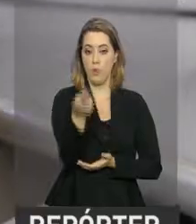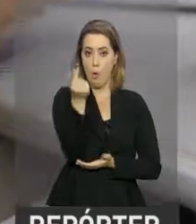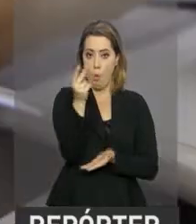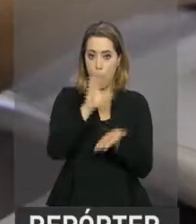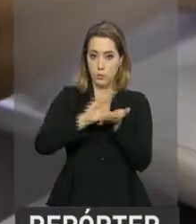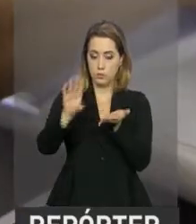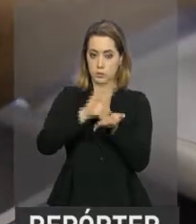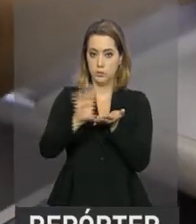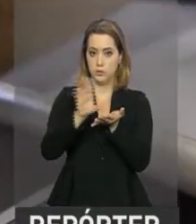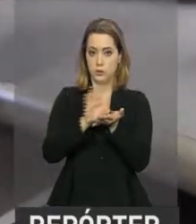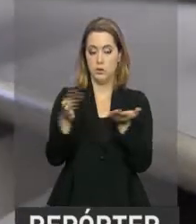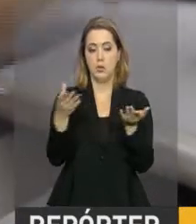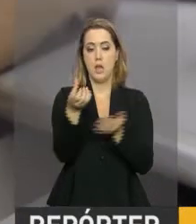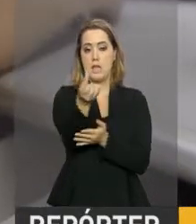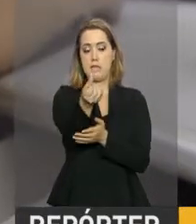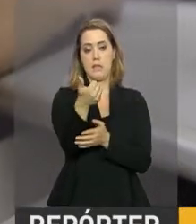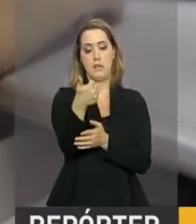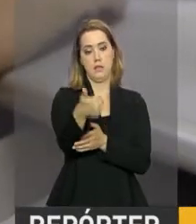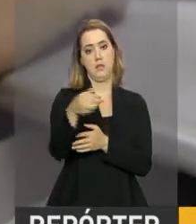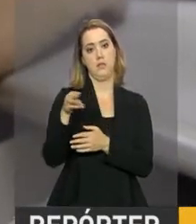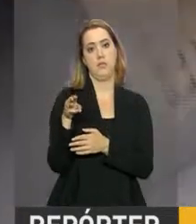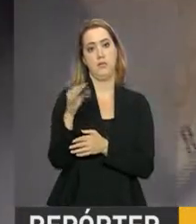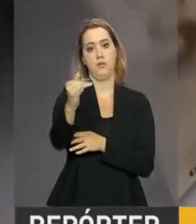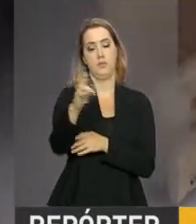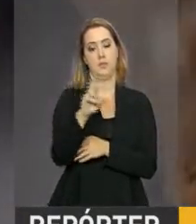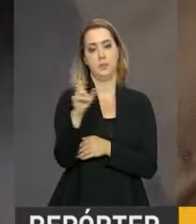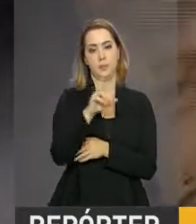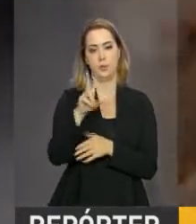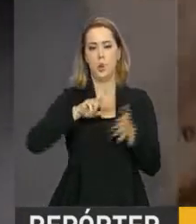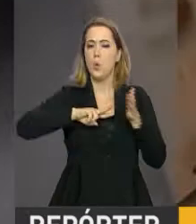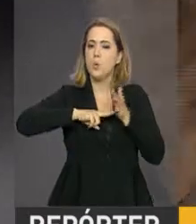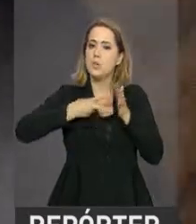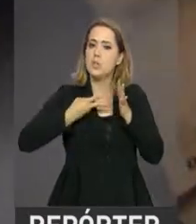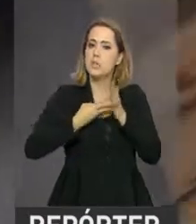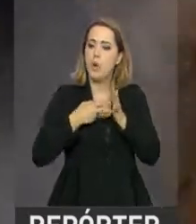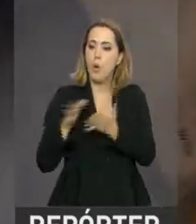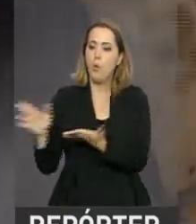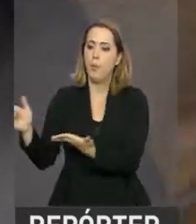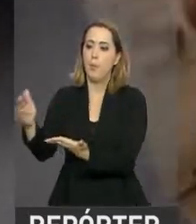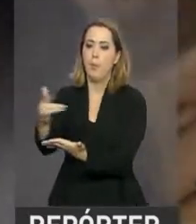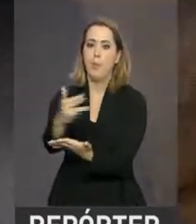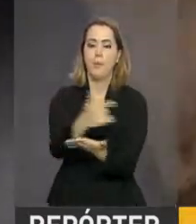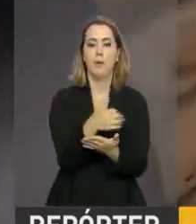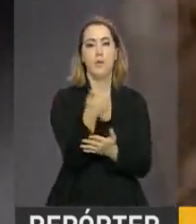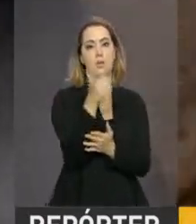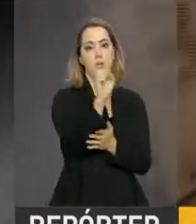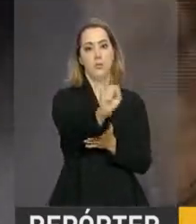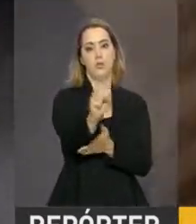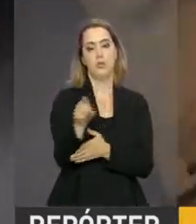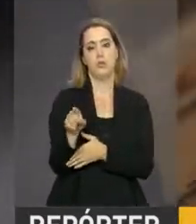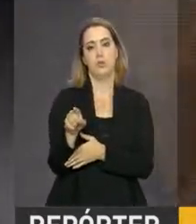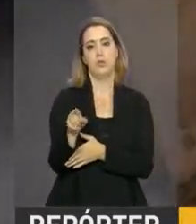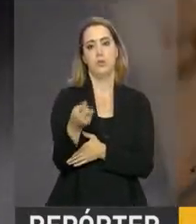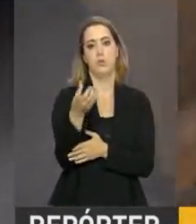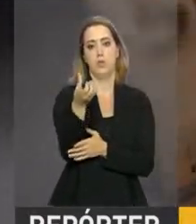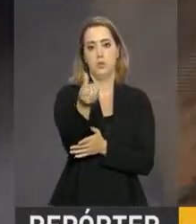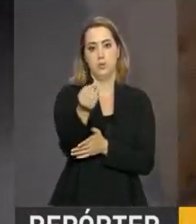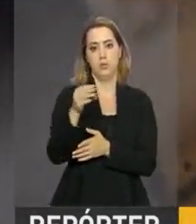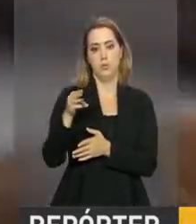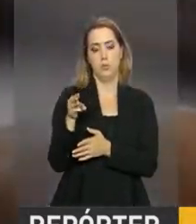passam dos 61 bilhões de reais o que representa uma arrecadação de 18 pontos 6 bilhões para os cofres